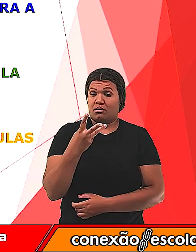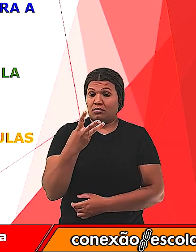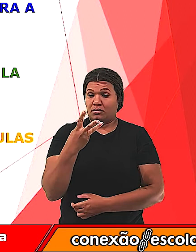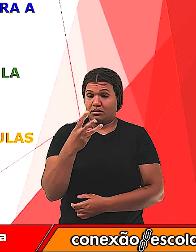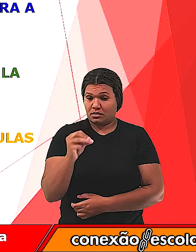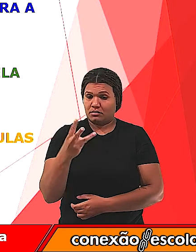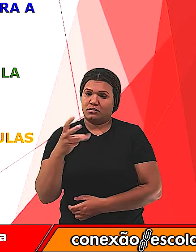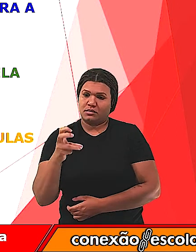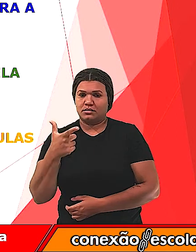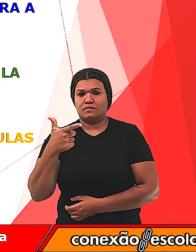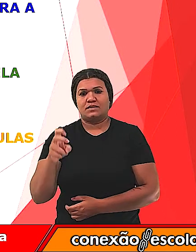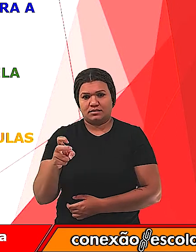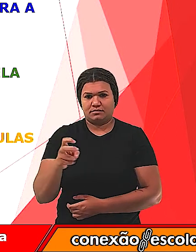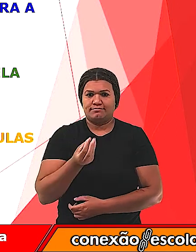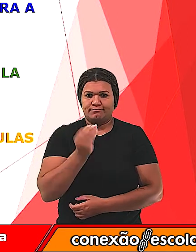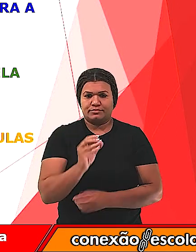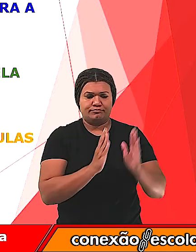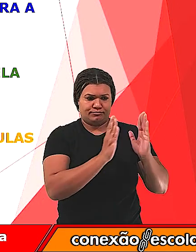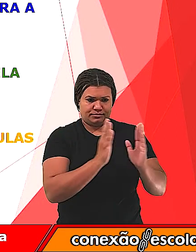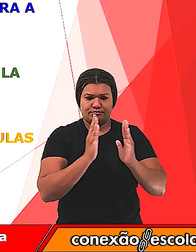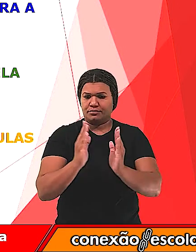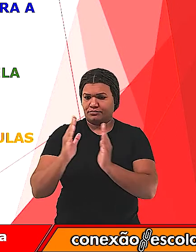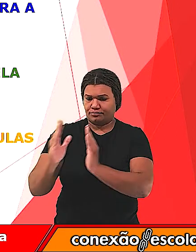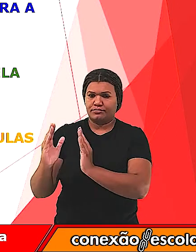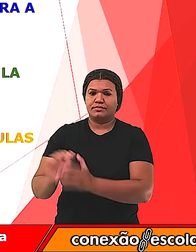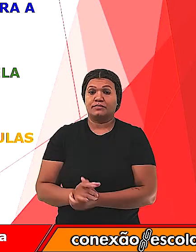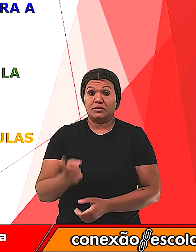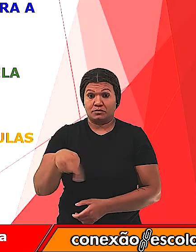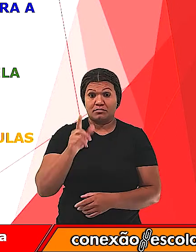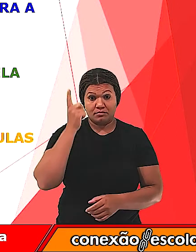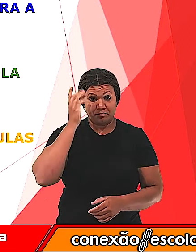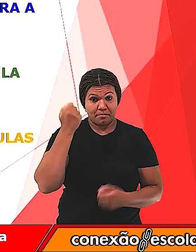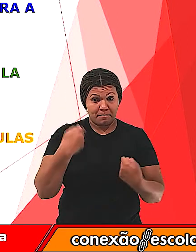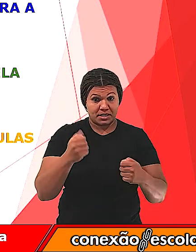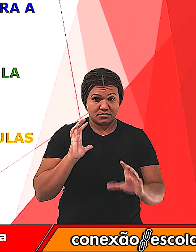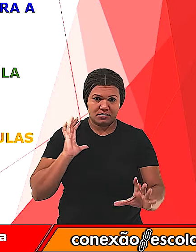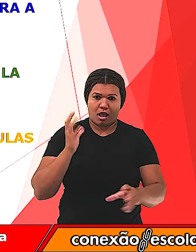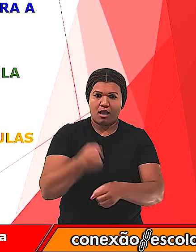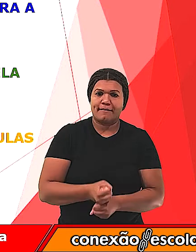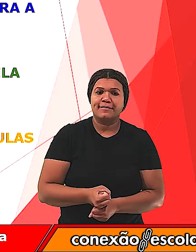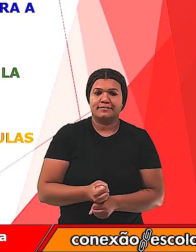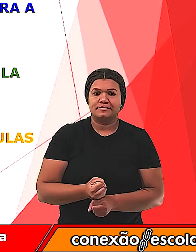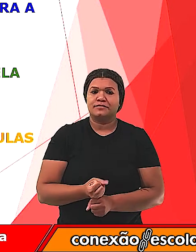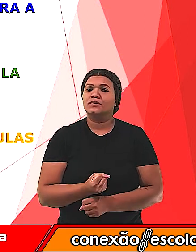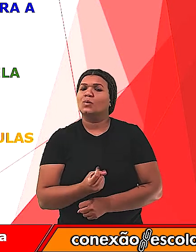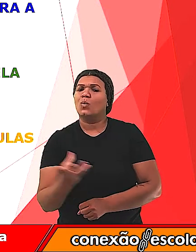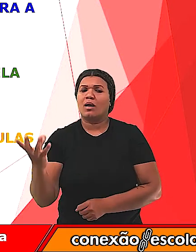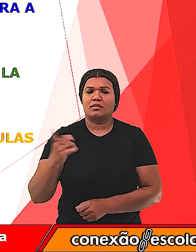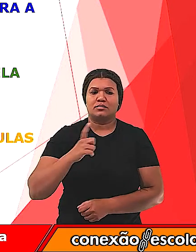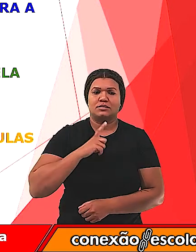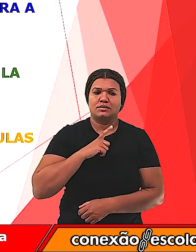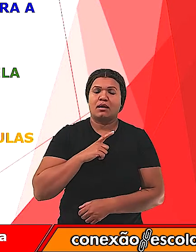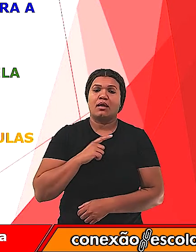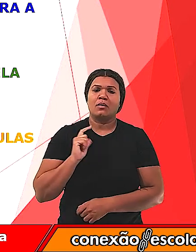você saber o total, você vai ter que somar todos, certo? Há quantos livros de aventura há mais